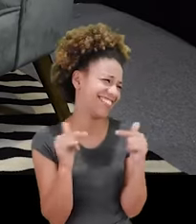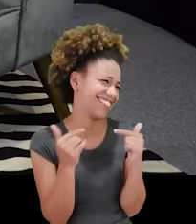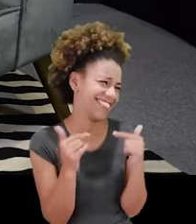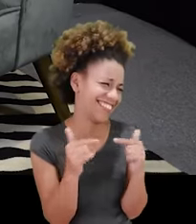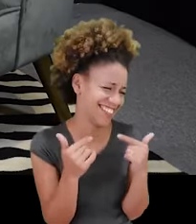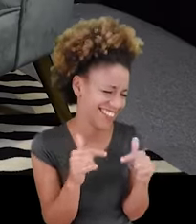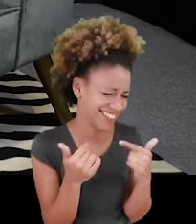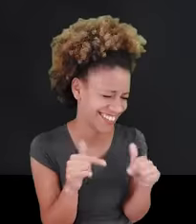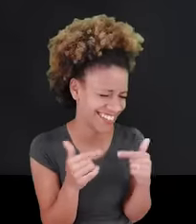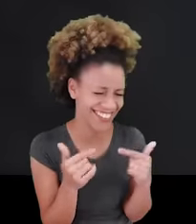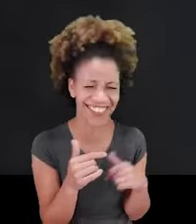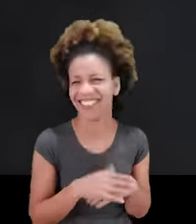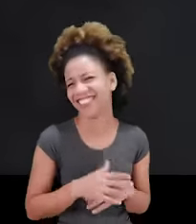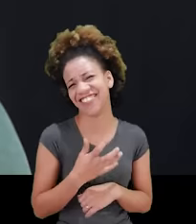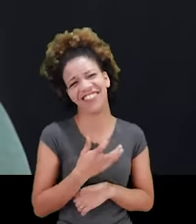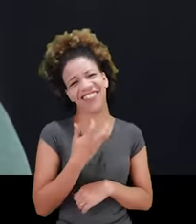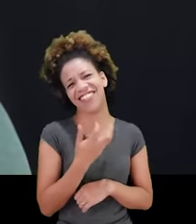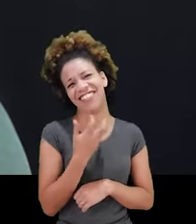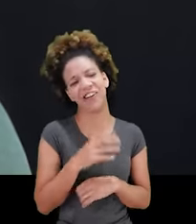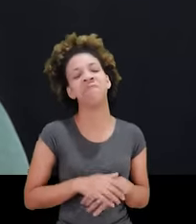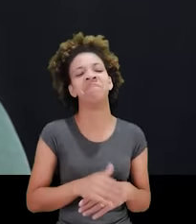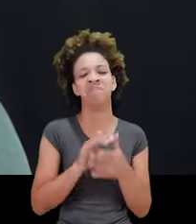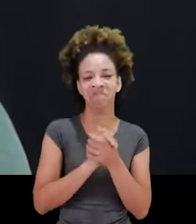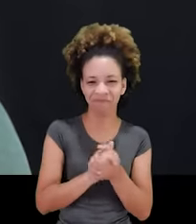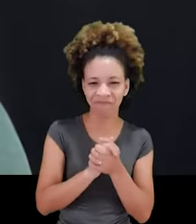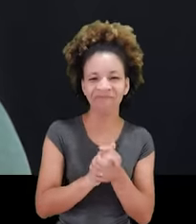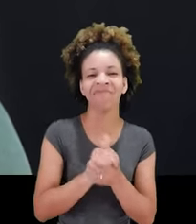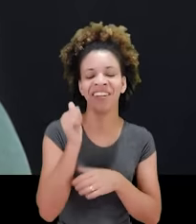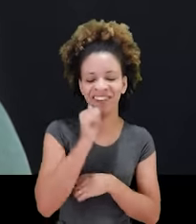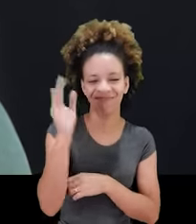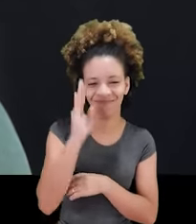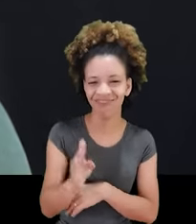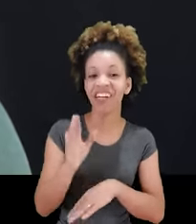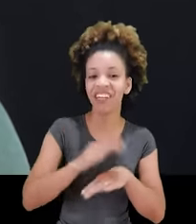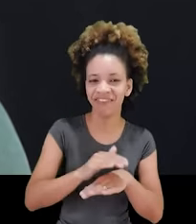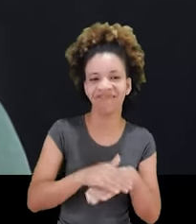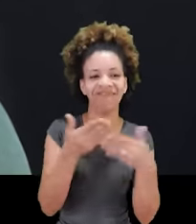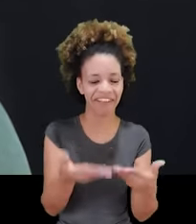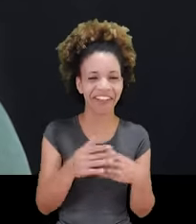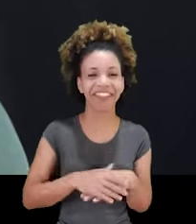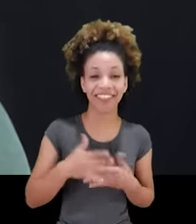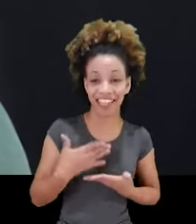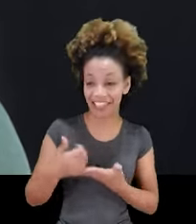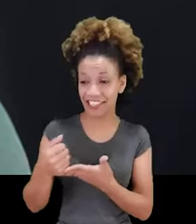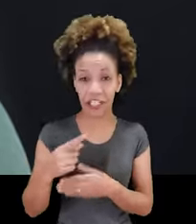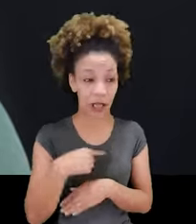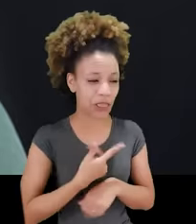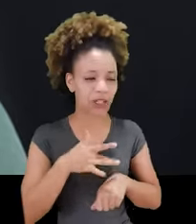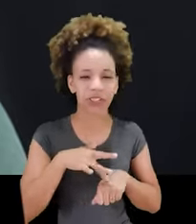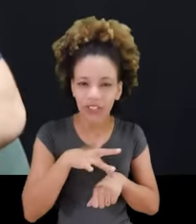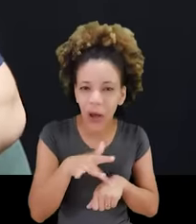Isso é muito bom, cara. Que paixão você tá com. Cara, eu queria parabenizar as mulheres brasileiras que fazem isso e estão resgatando o nosso ouro